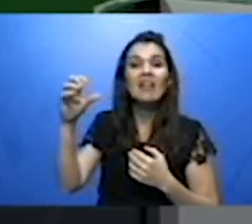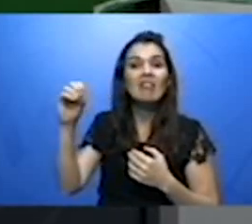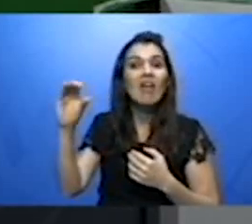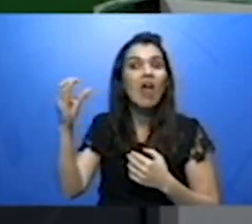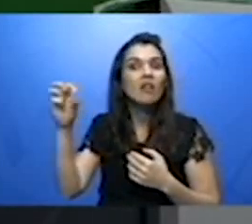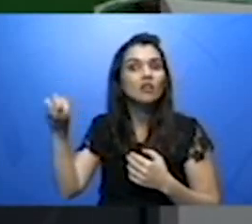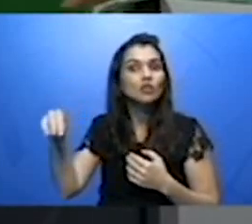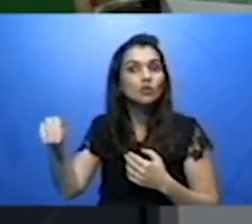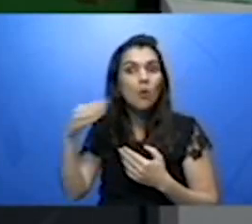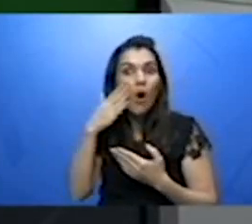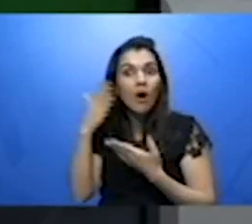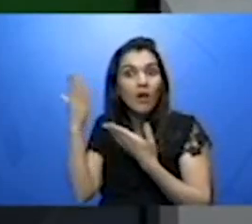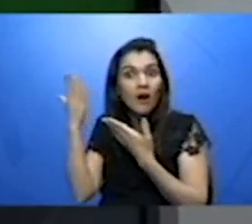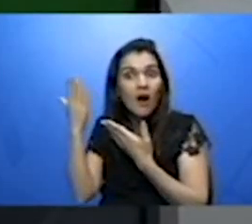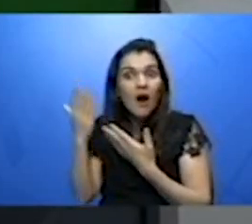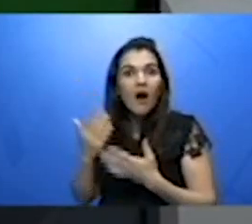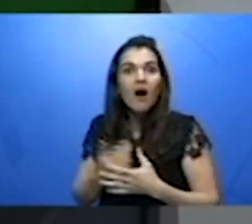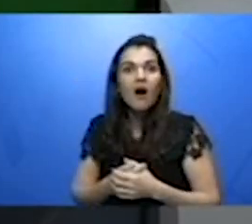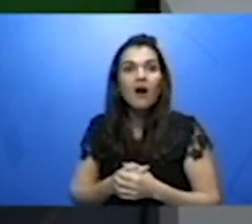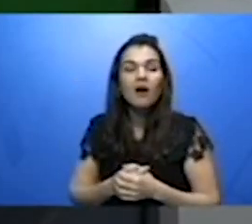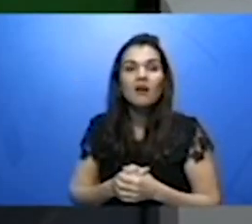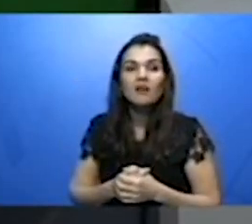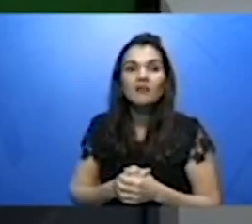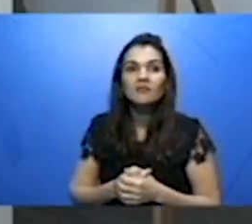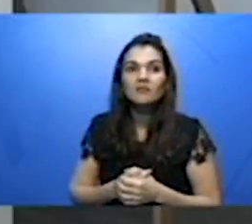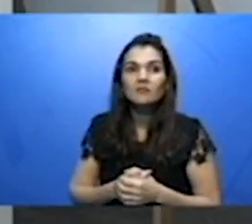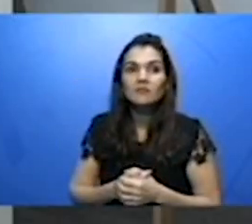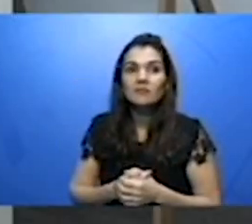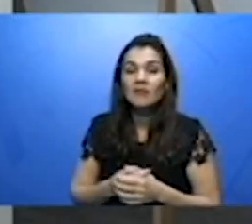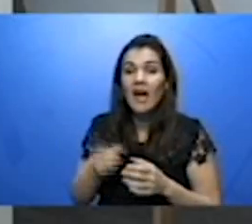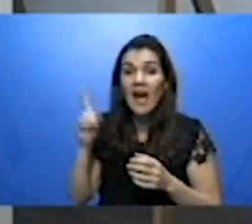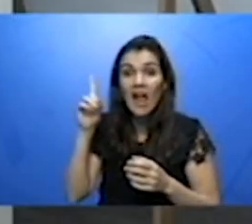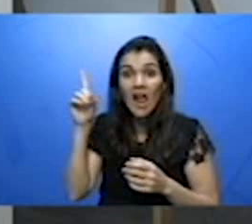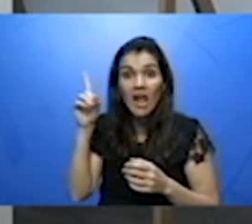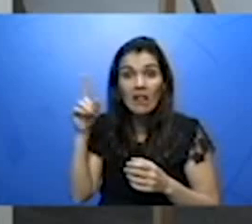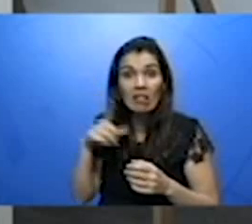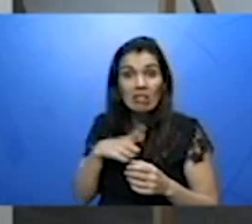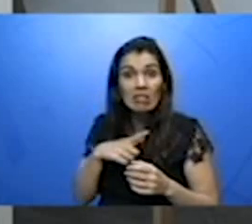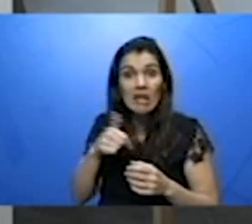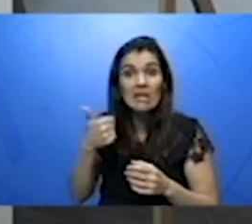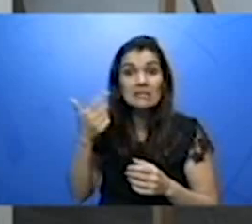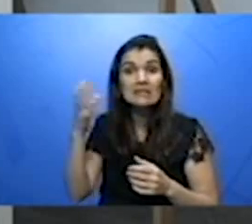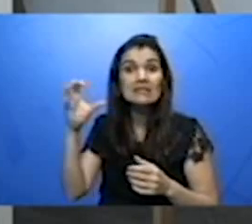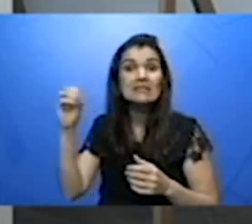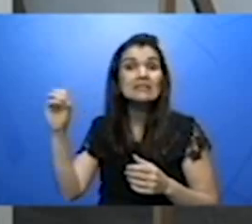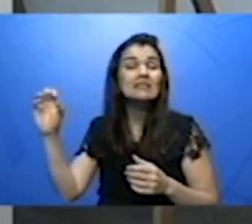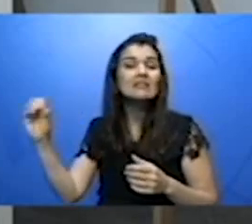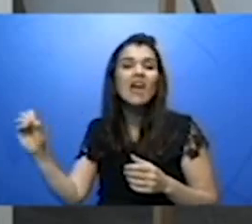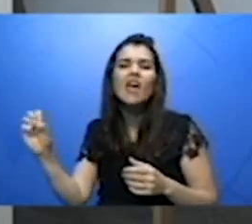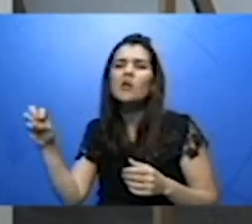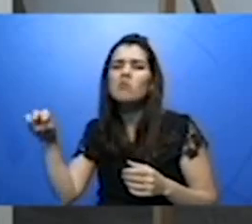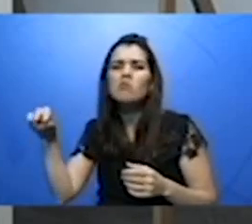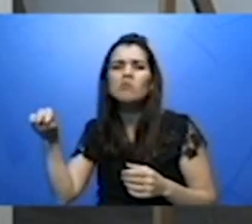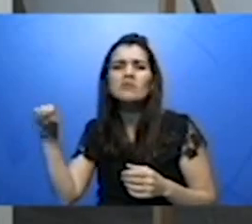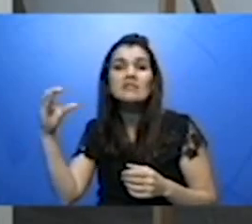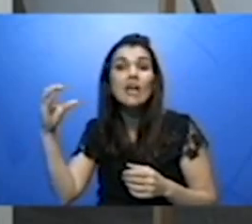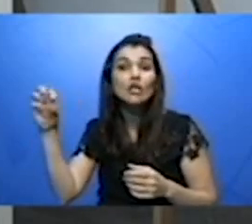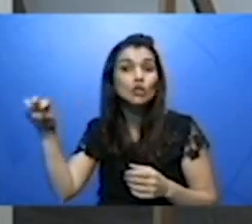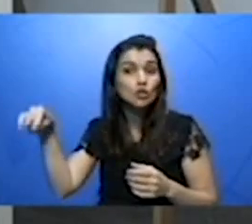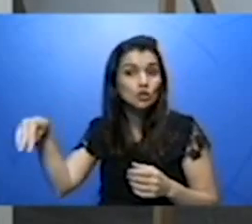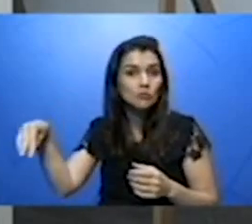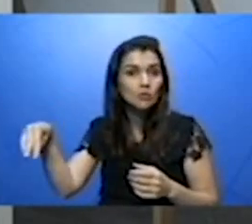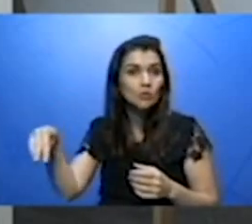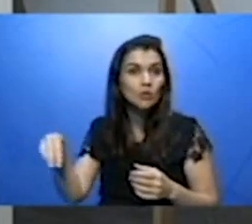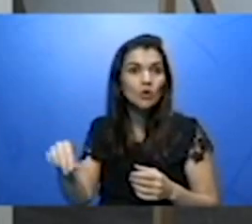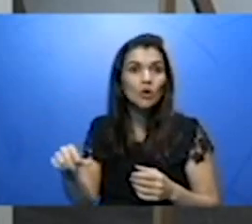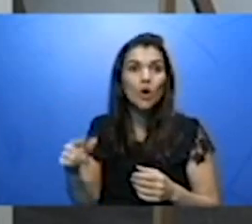olha aqui Aqui tem sem certo e nessa nesse meu outro